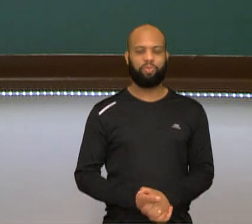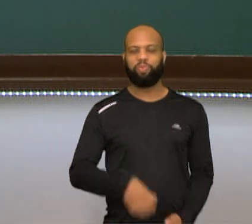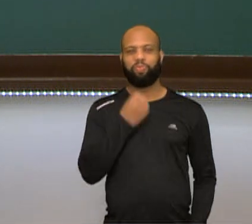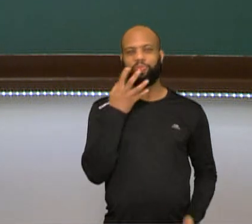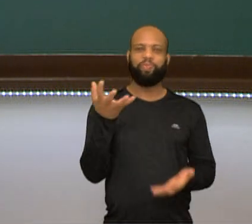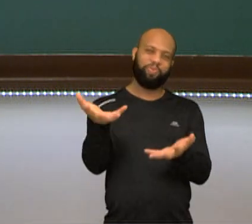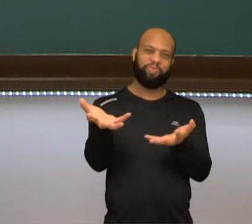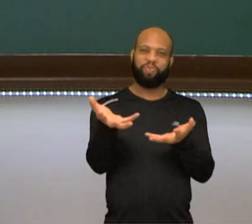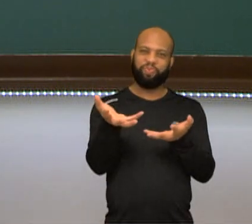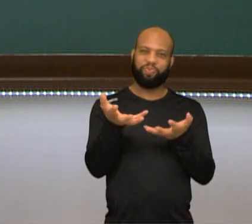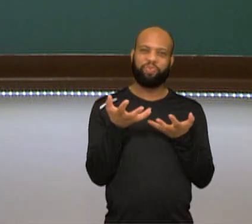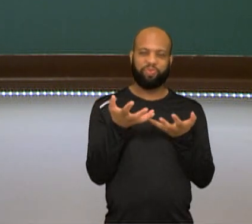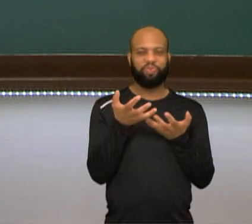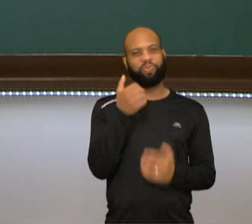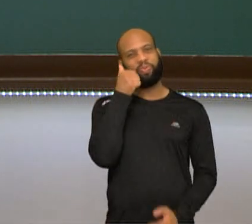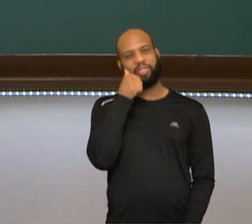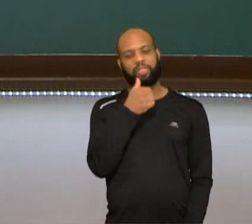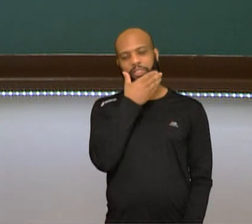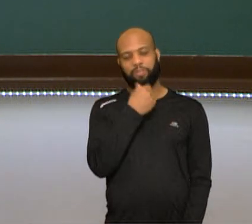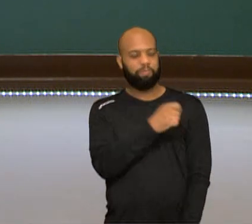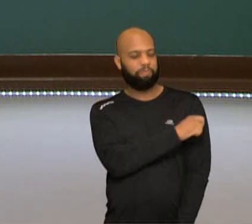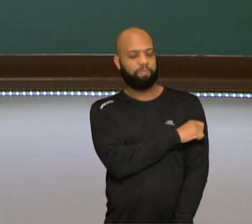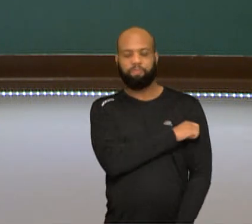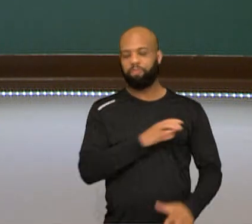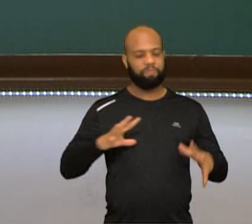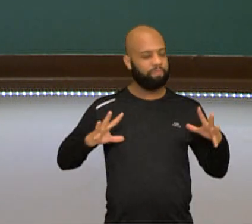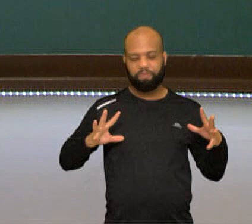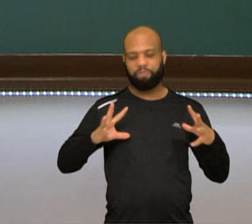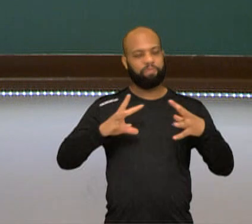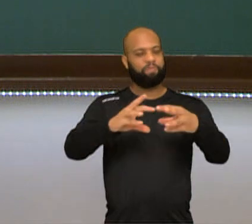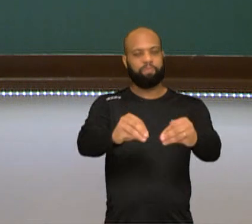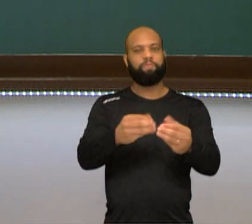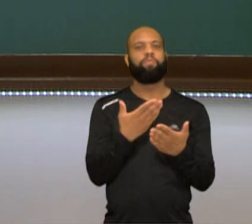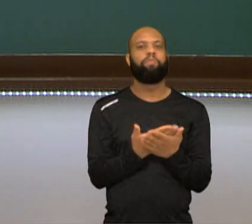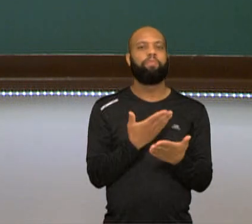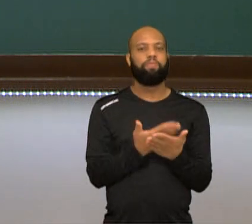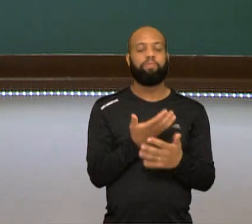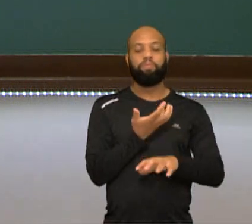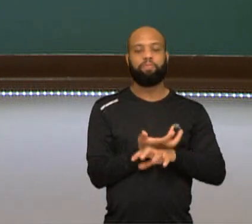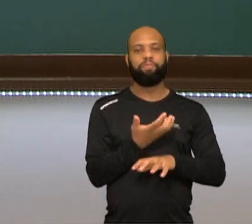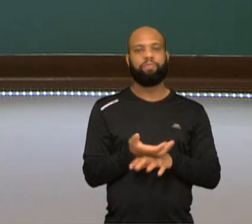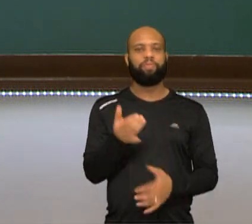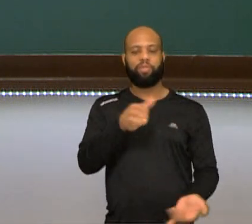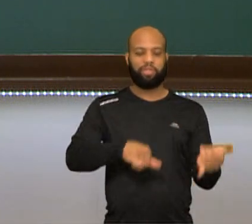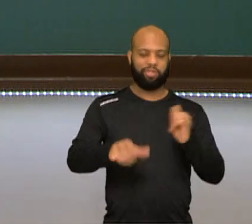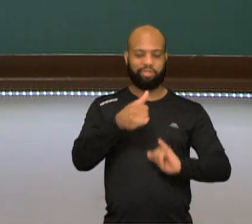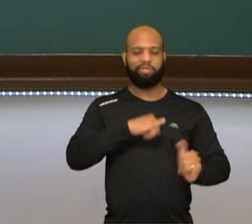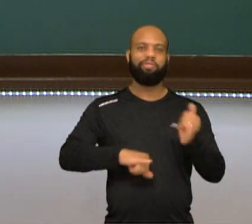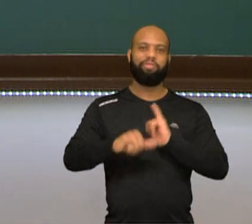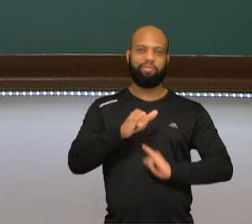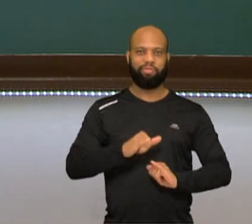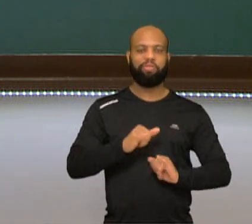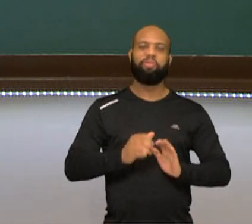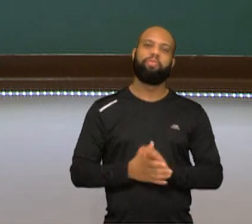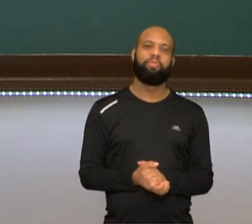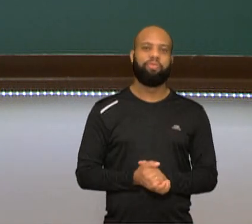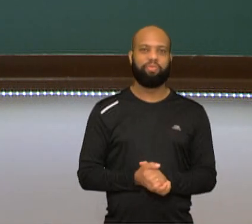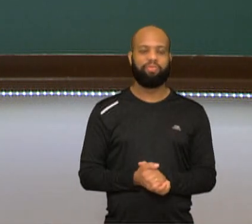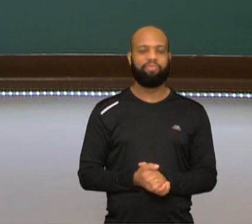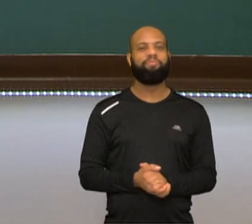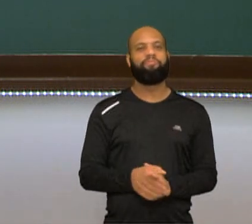Muitíssimo bem-vindo, meu caro aluno, cara aluna, a mais uma aula de Química